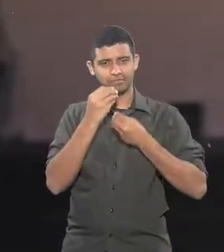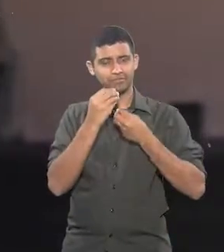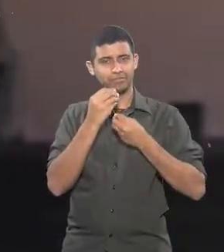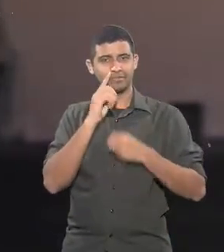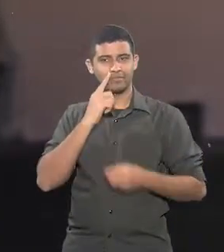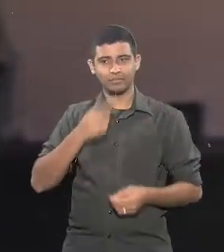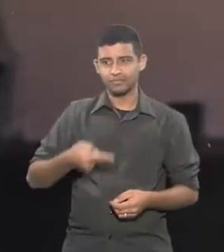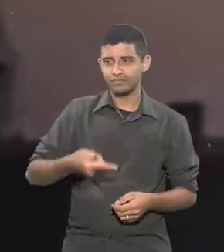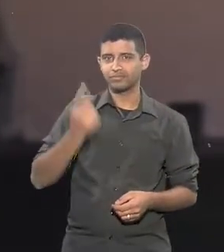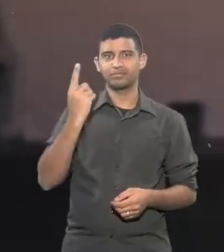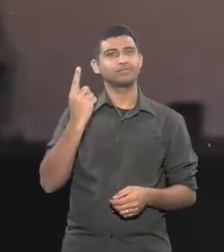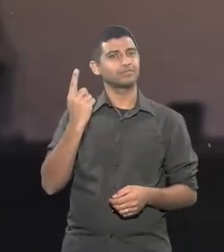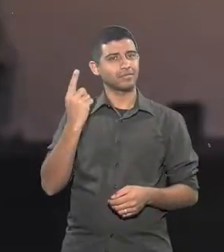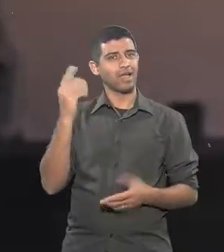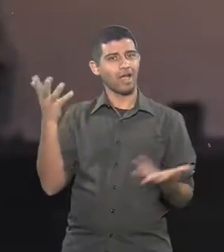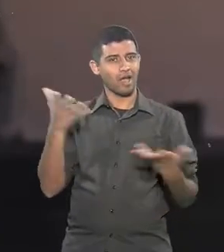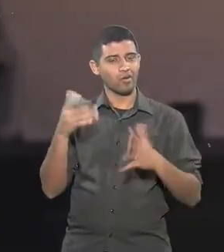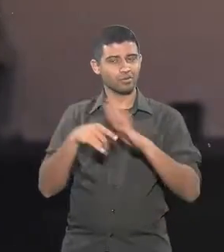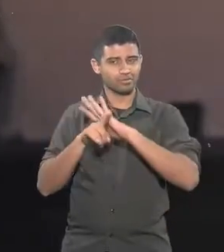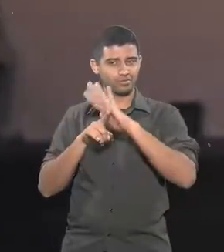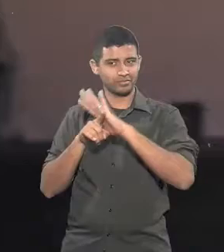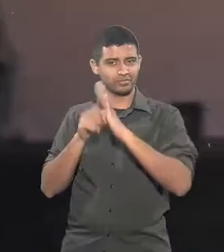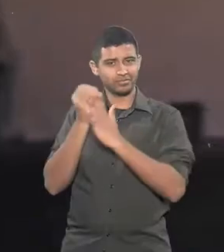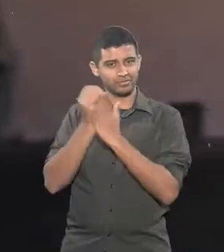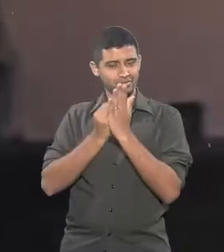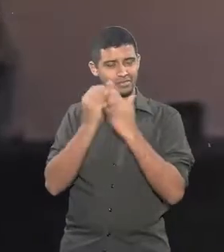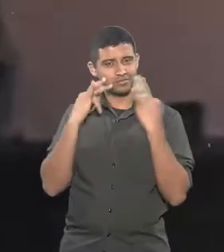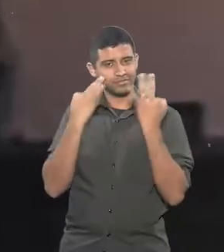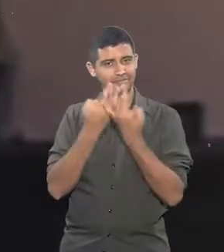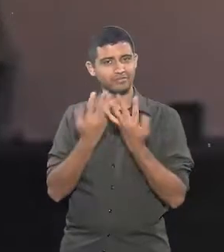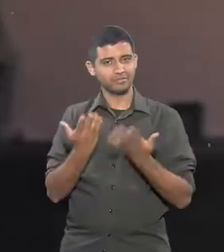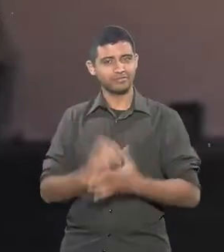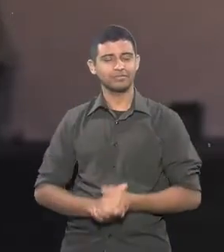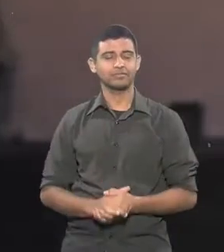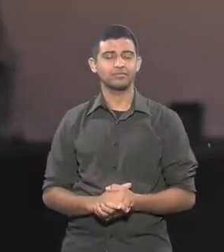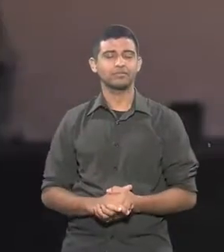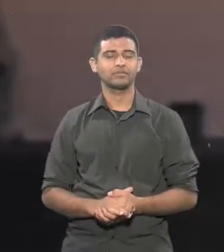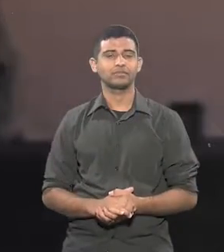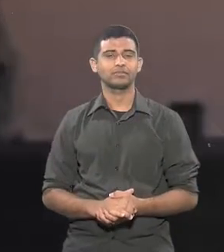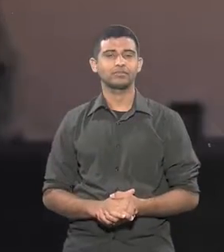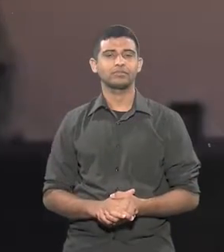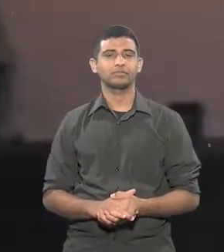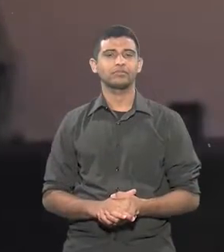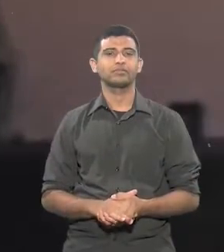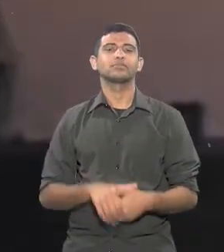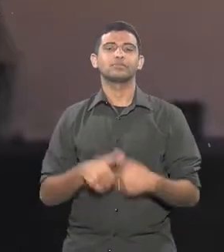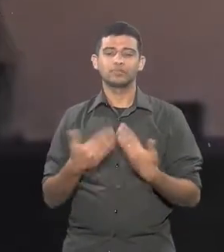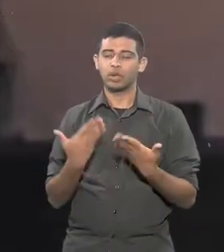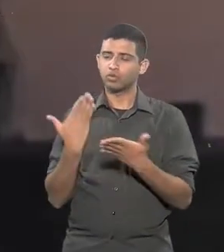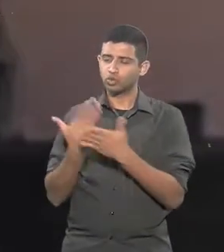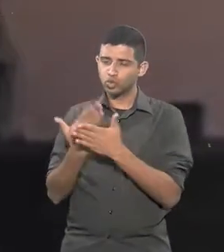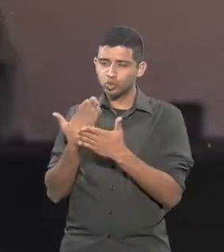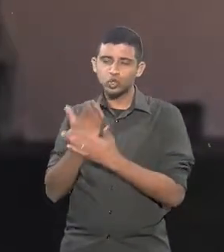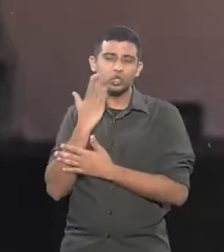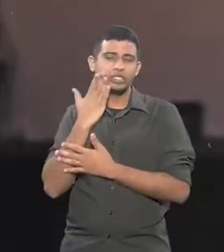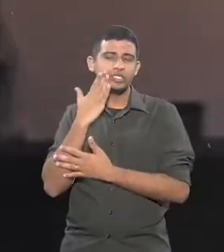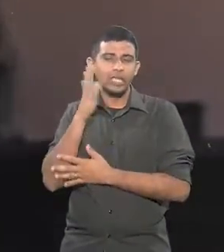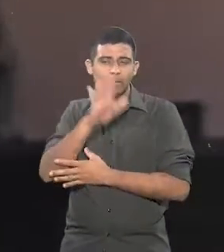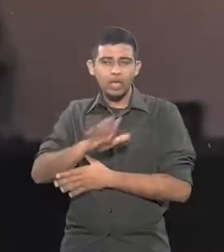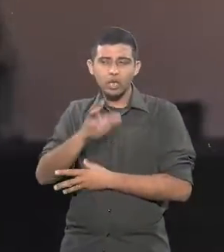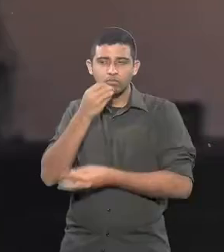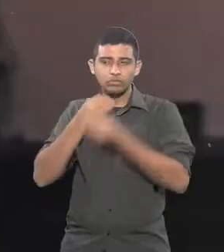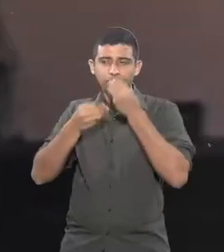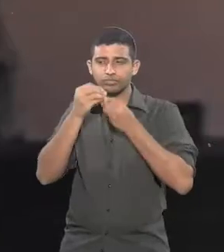Domicílios, foi aplicada pela primeira vez agora na Pesquisa de Orçamentos Familiares. Então, junto com esse estudo de